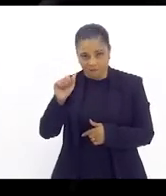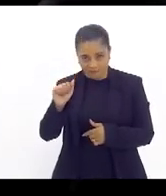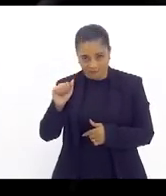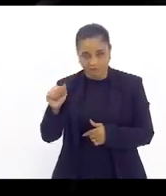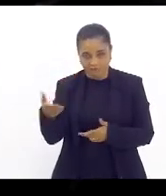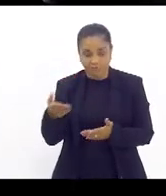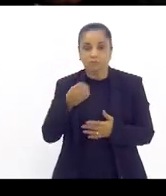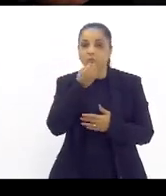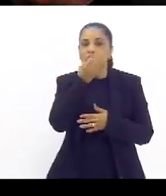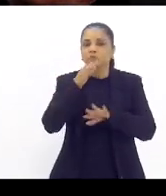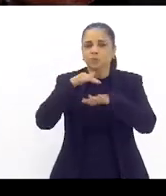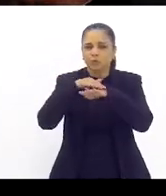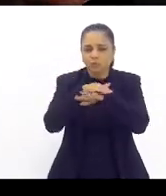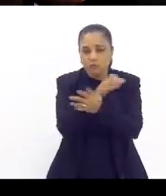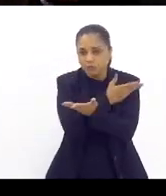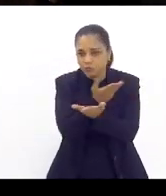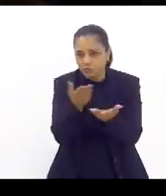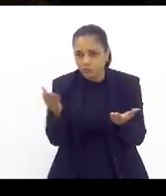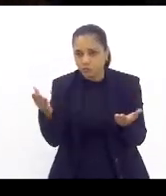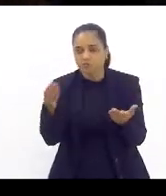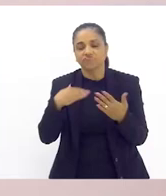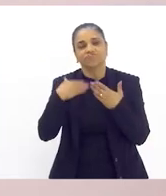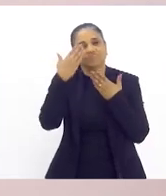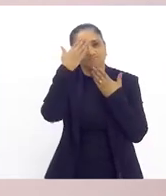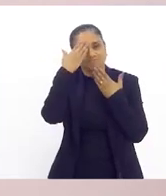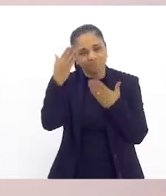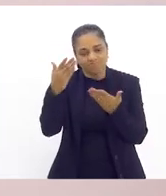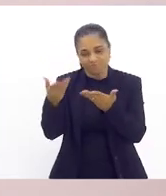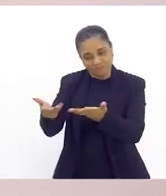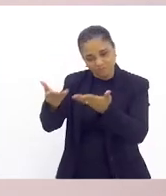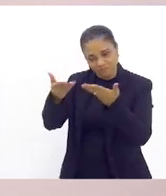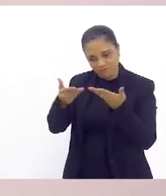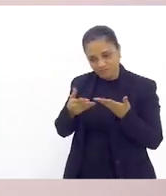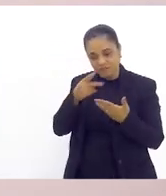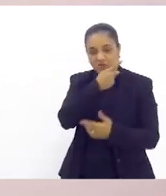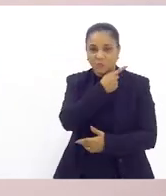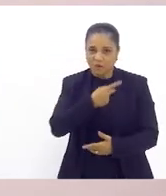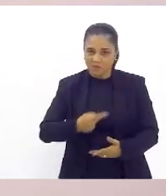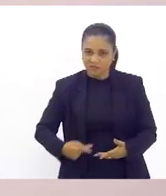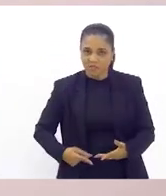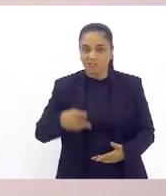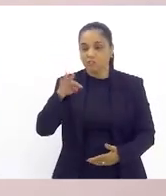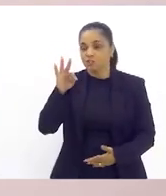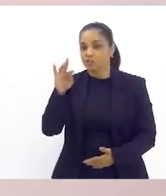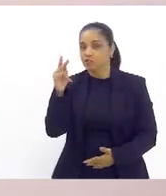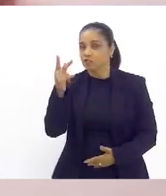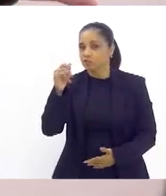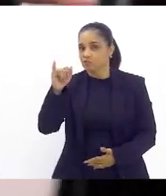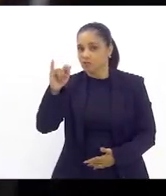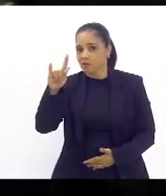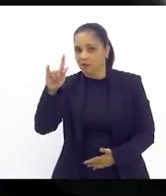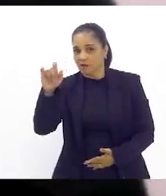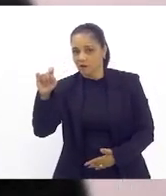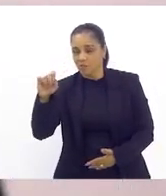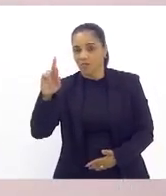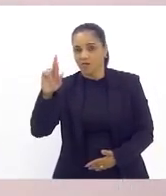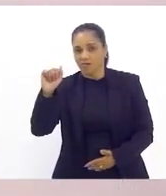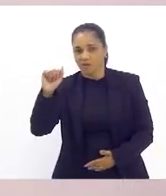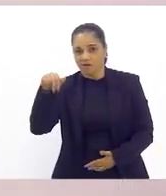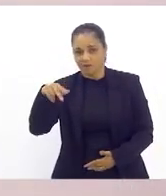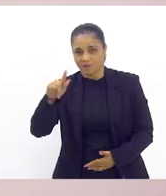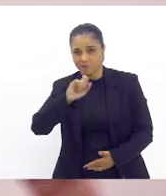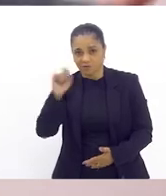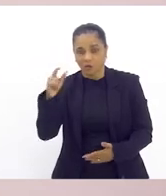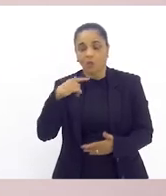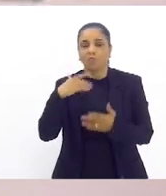Boa noite a todos Quero Agradecer aqui o convite do presidente Thiago Rangel cumprimentando o